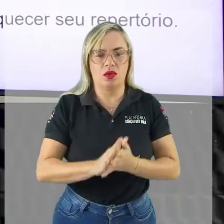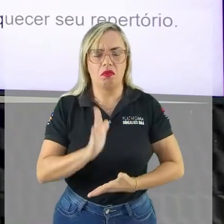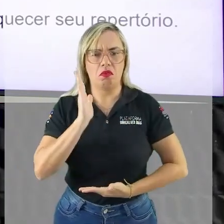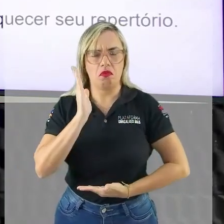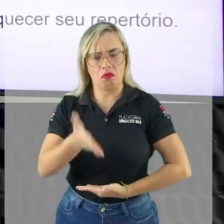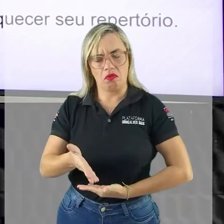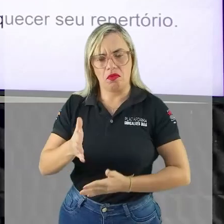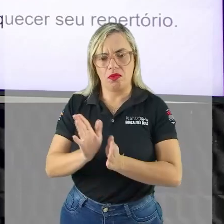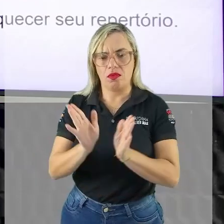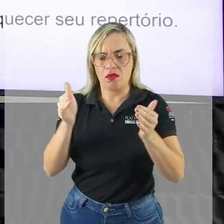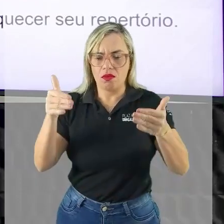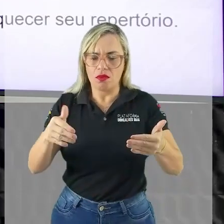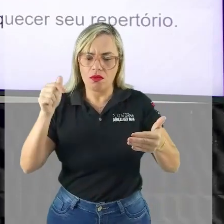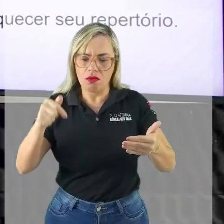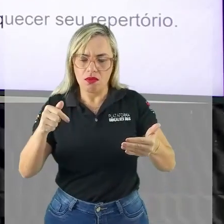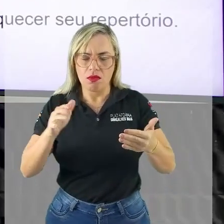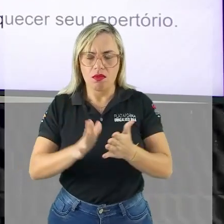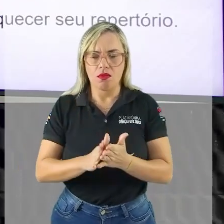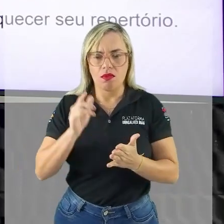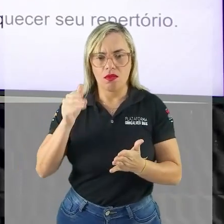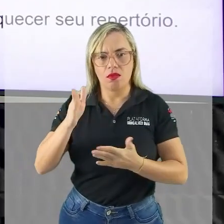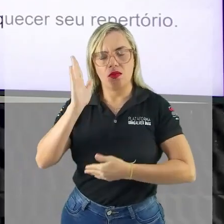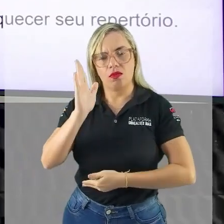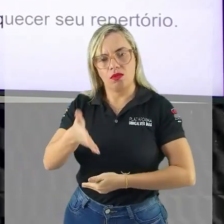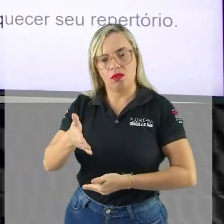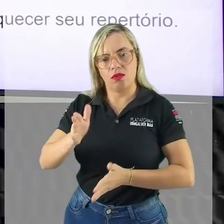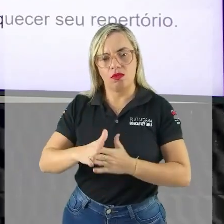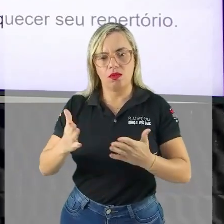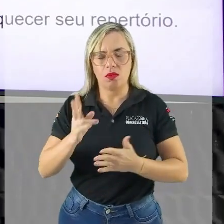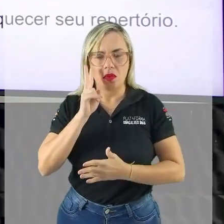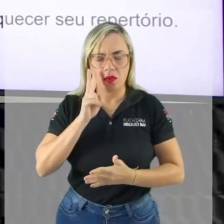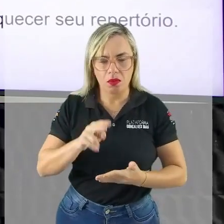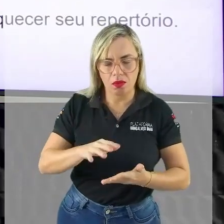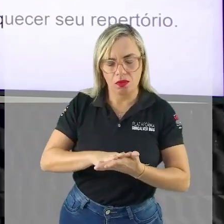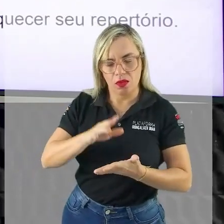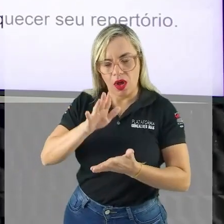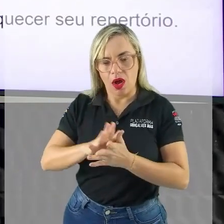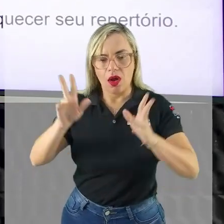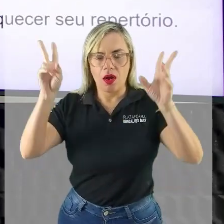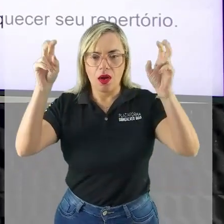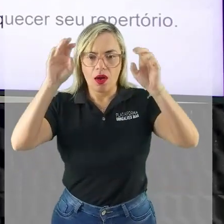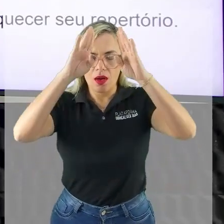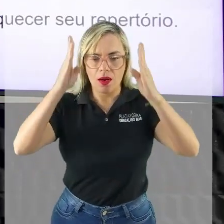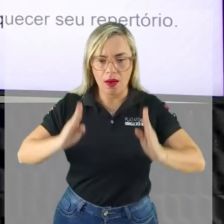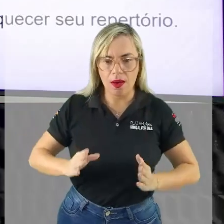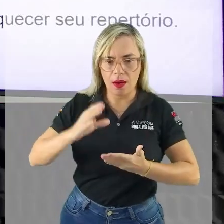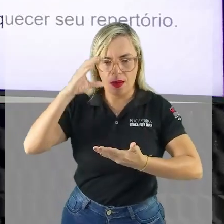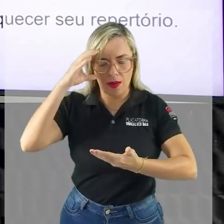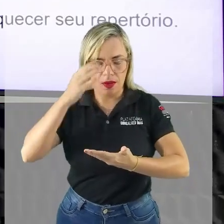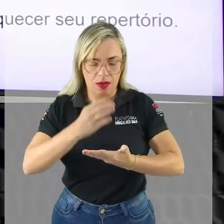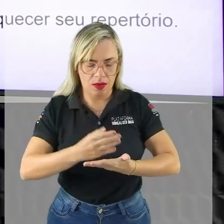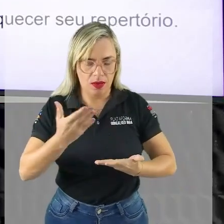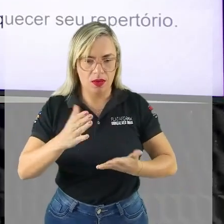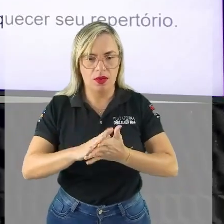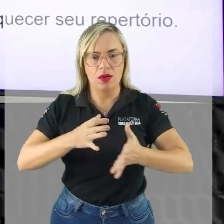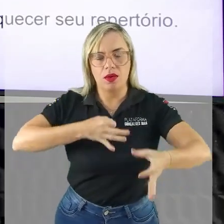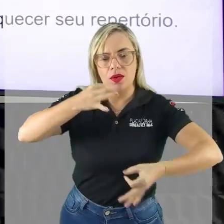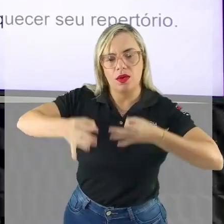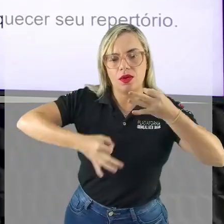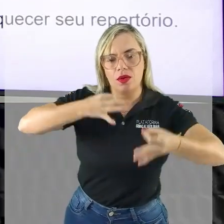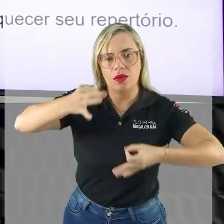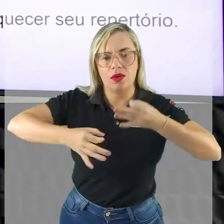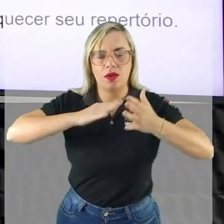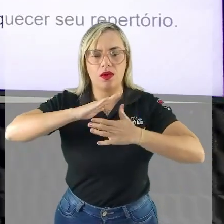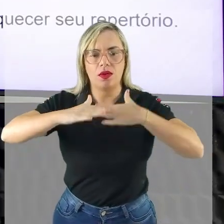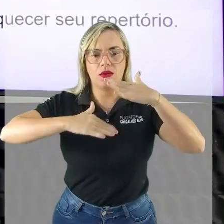direta, observação direta com o tema, com a sua tese ou com o argumento que você